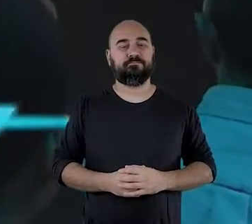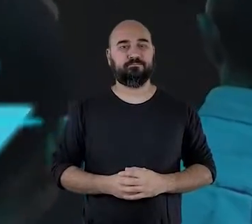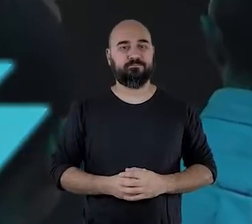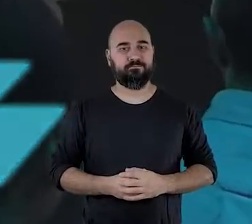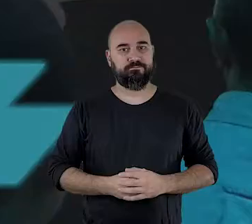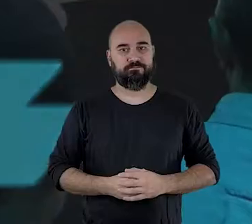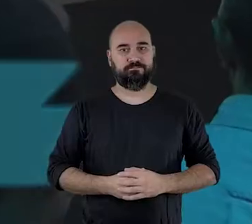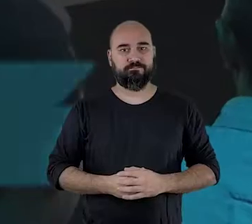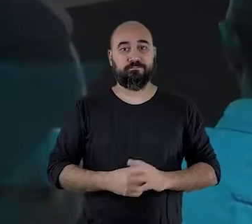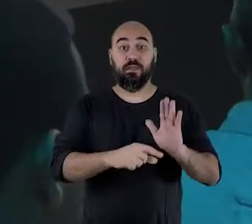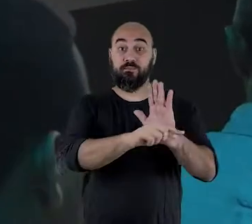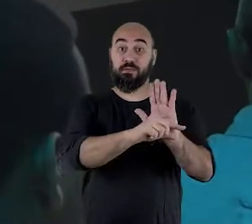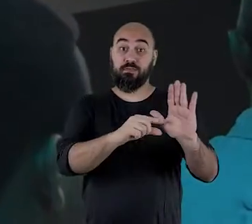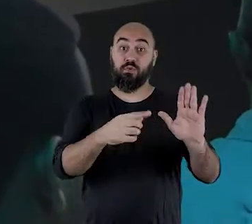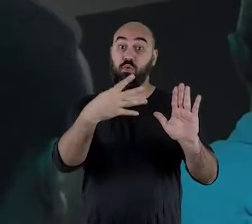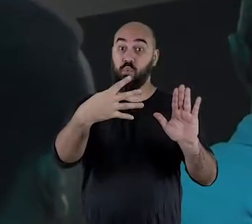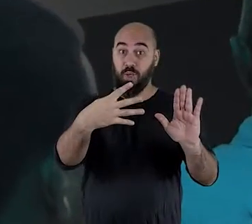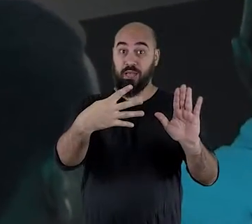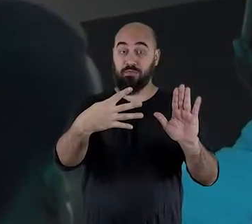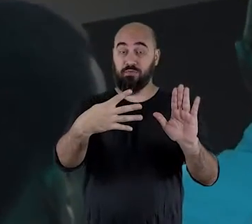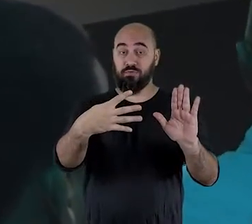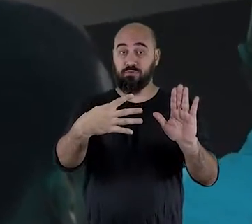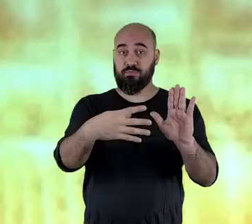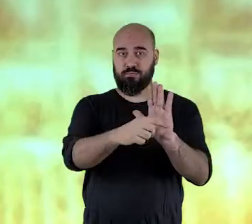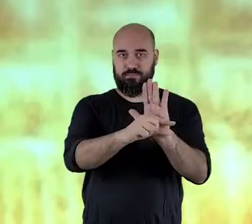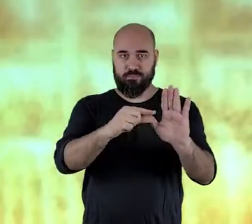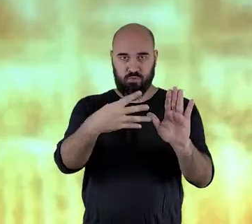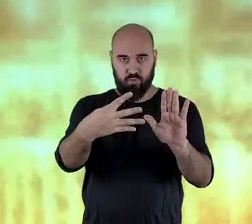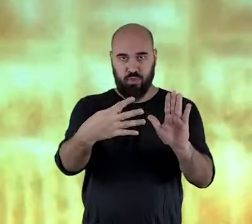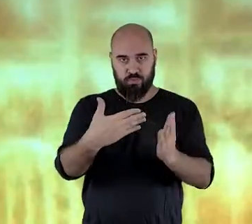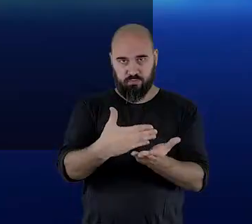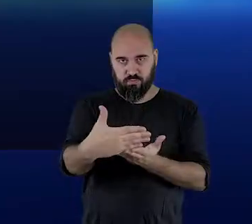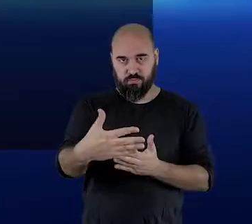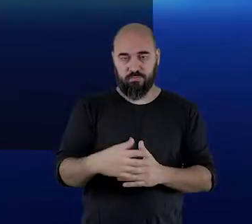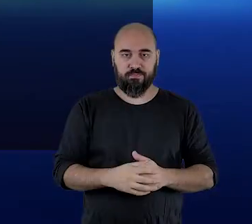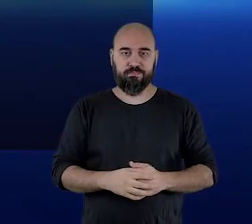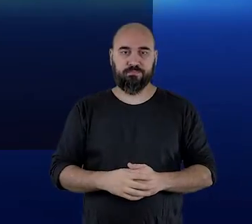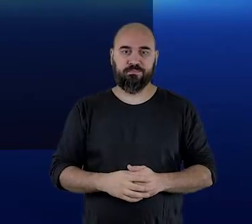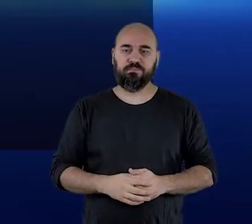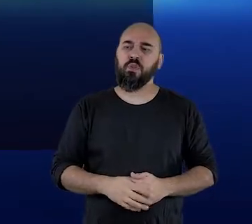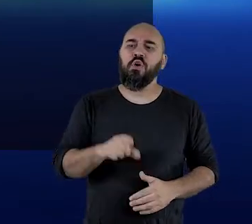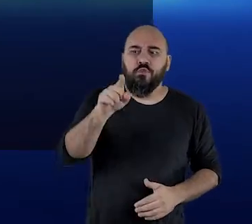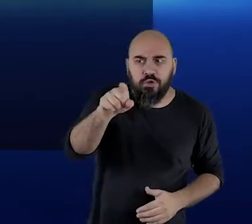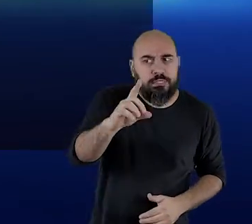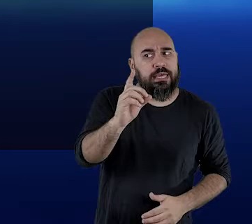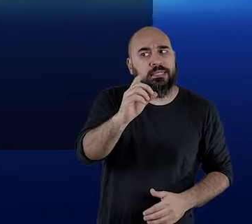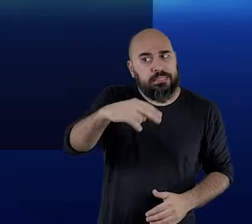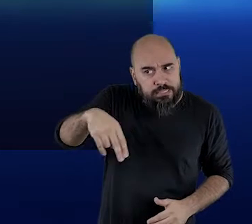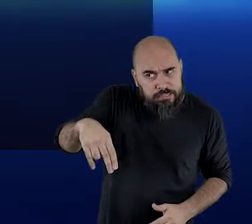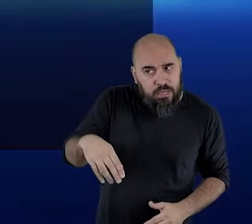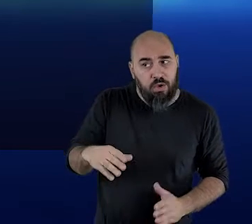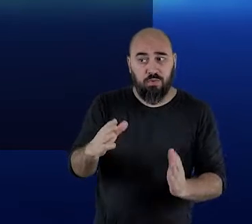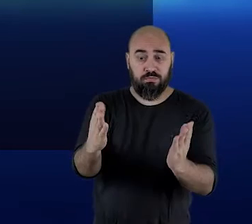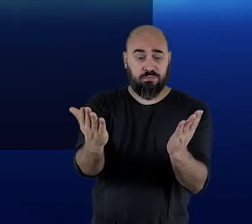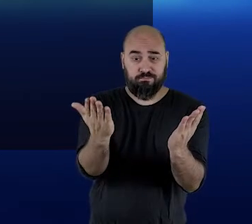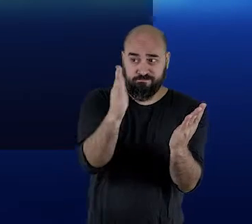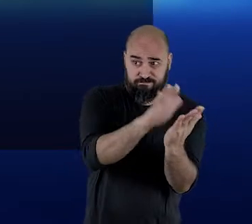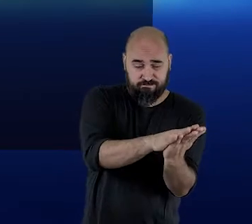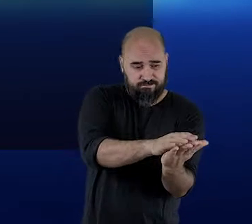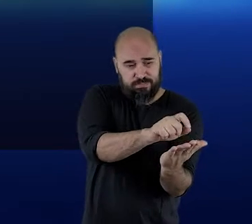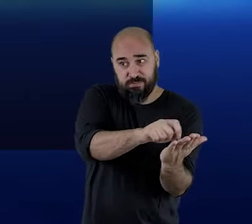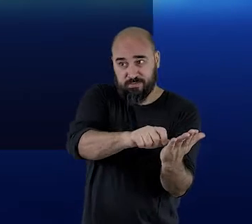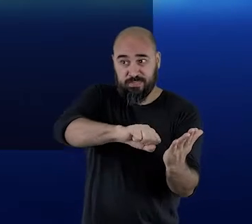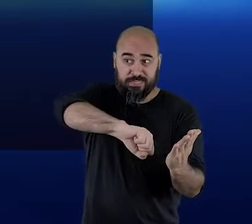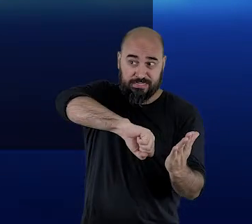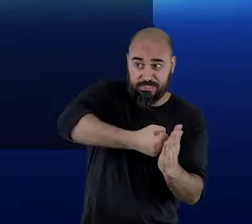o versículo número 4 de Daniel, capítulo 12. Tu, porém, Daniel, encerra as palavras